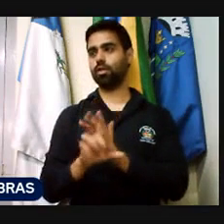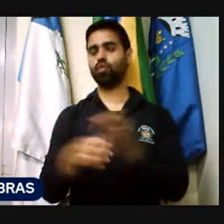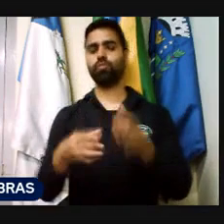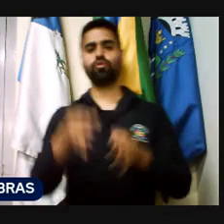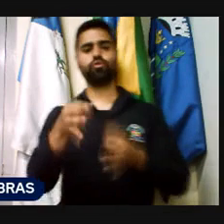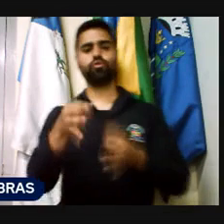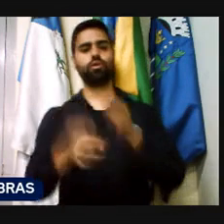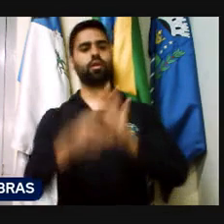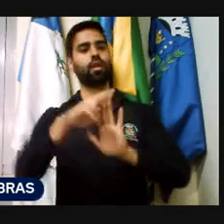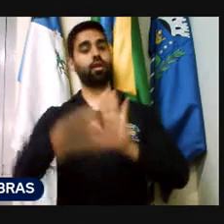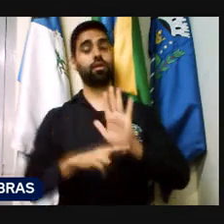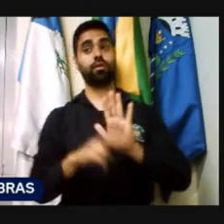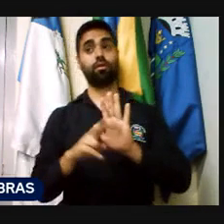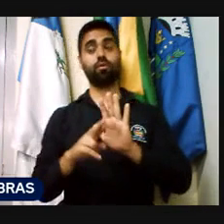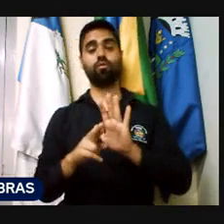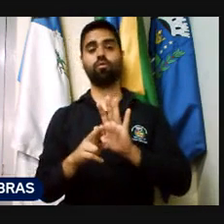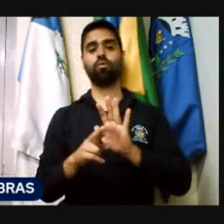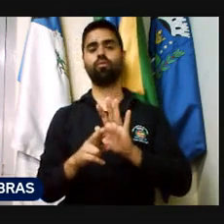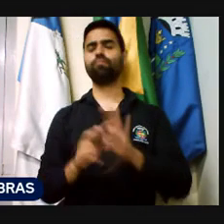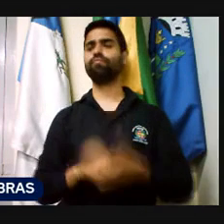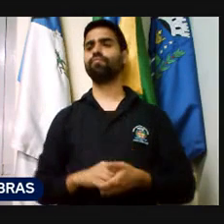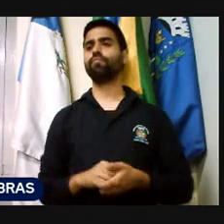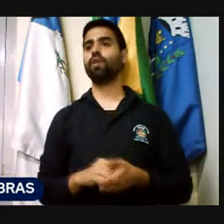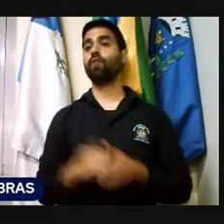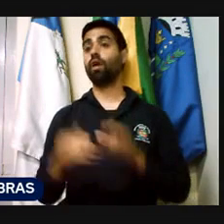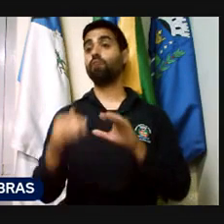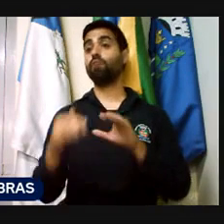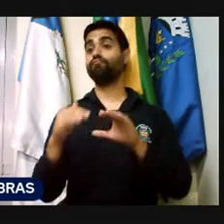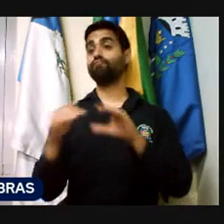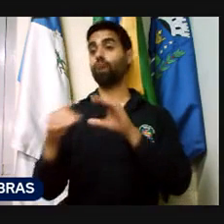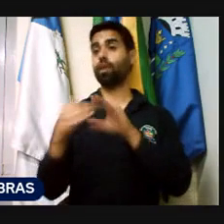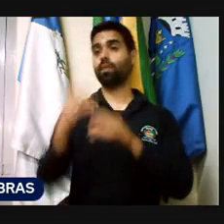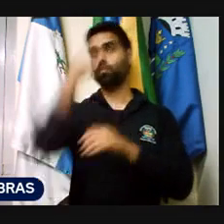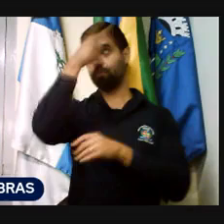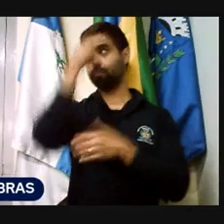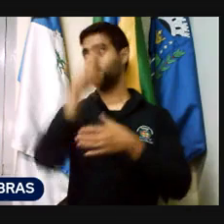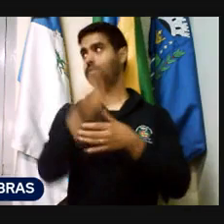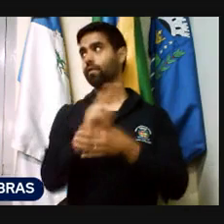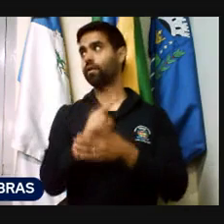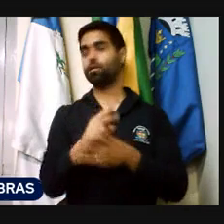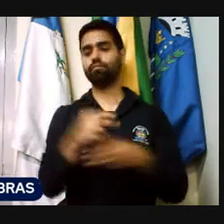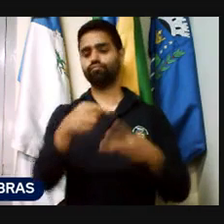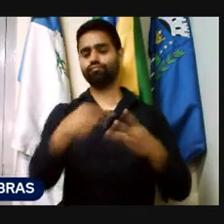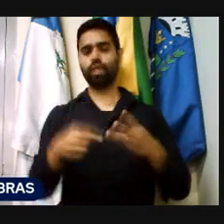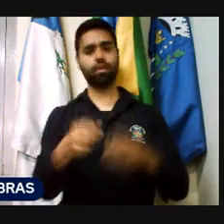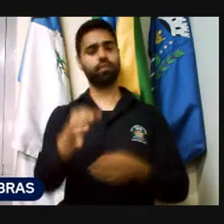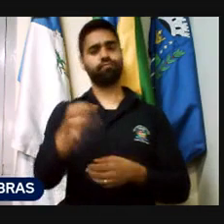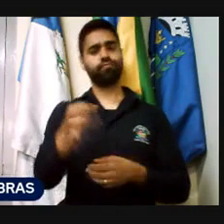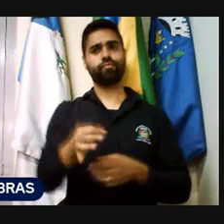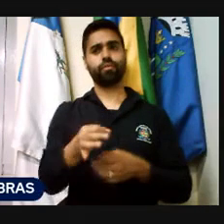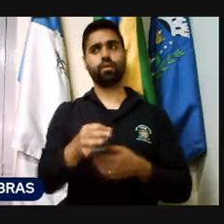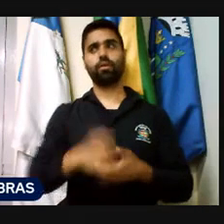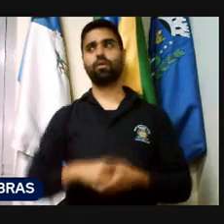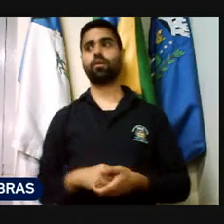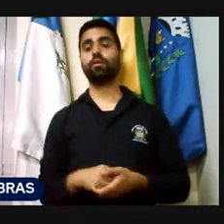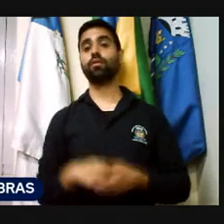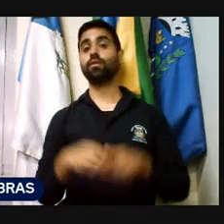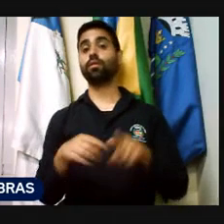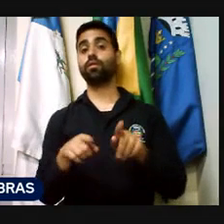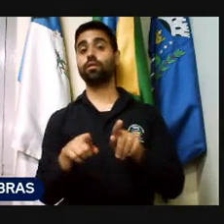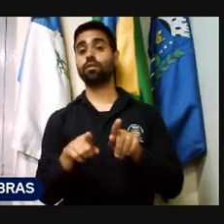Justiça e Redação, a presente proposição legislativa encaminhada pelo chefe do Poder Executivo Municipal é formalmente, materialmente constitucional.